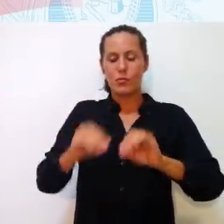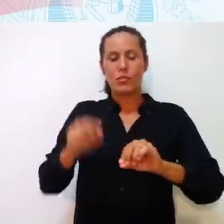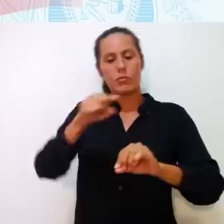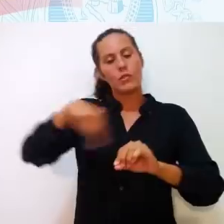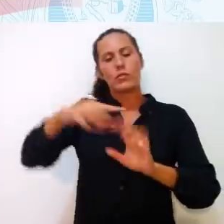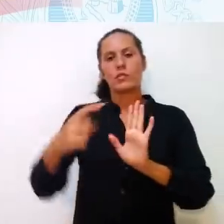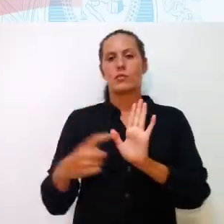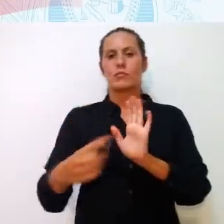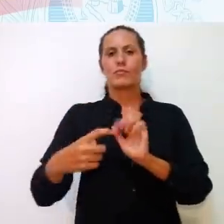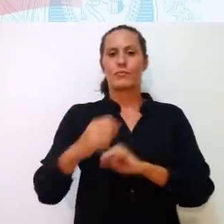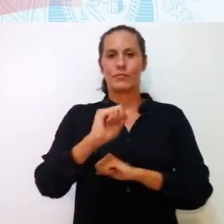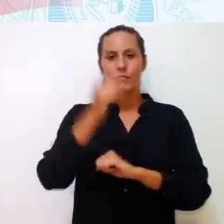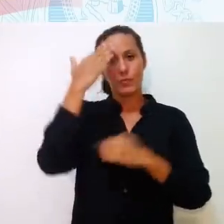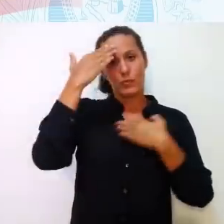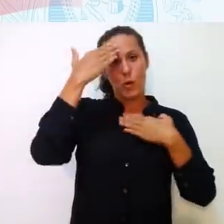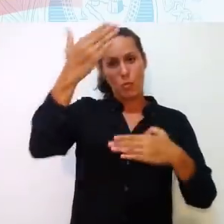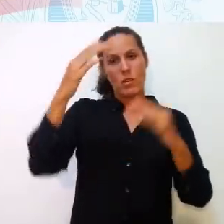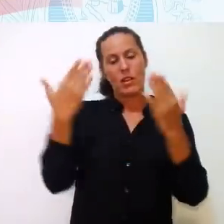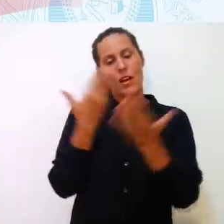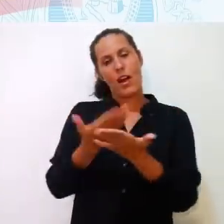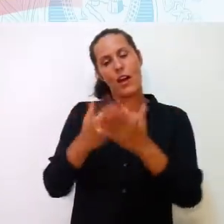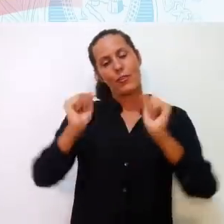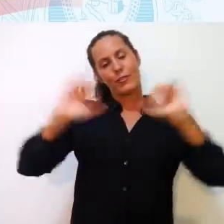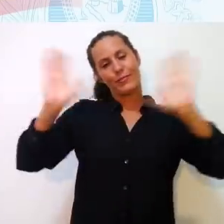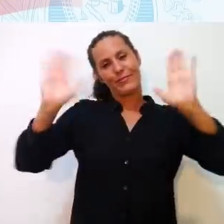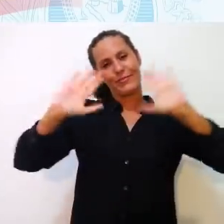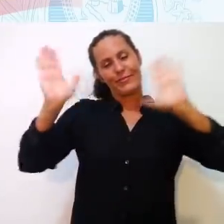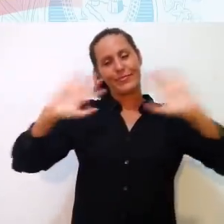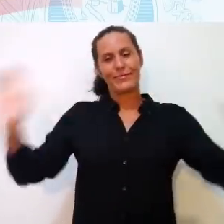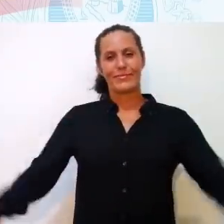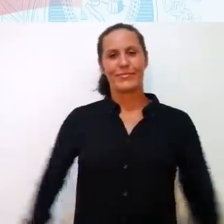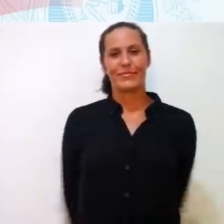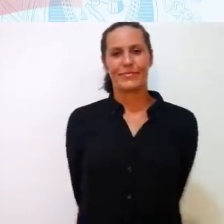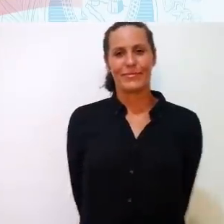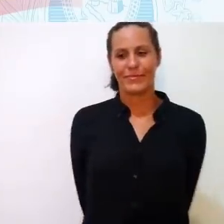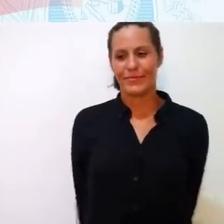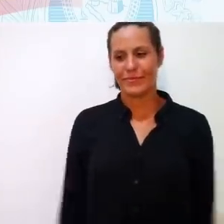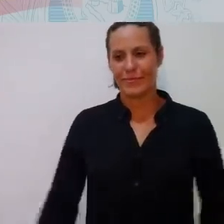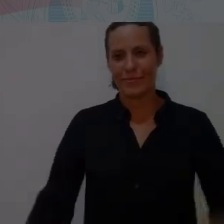o link disponibilizado para vocês no box de informações. Muito obrigada e até a próxima aula!